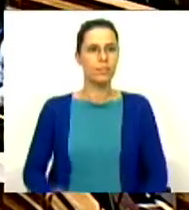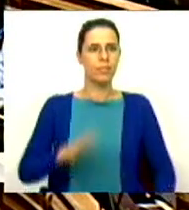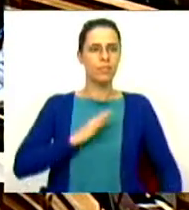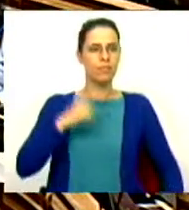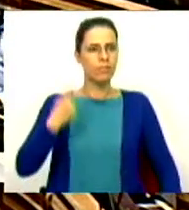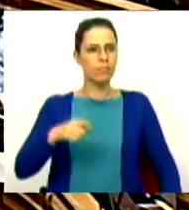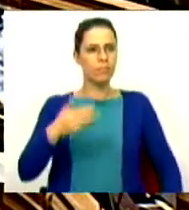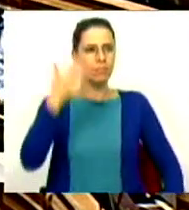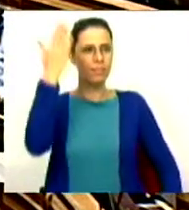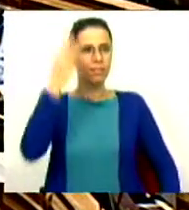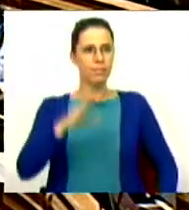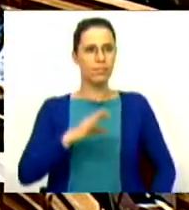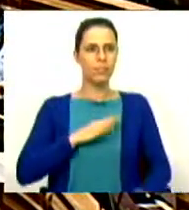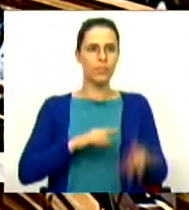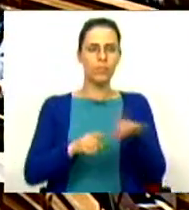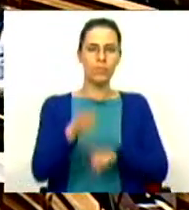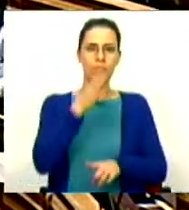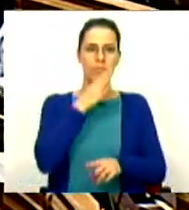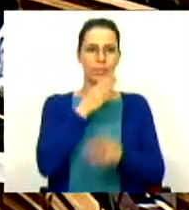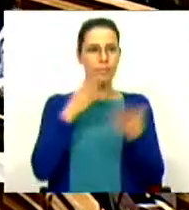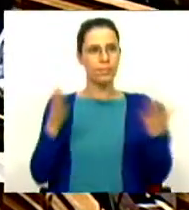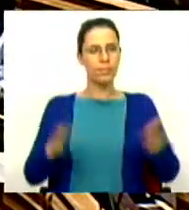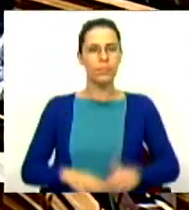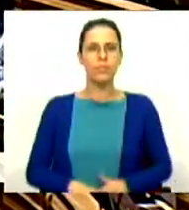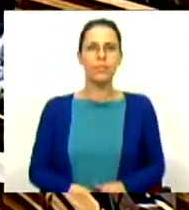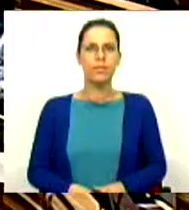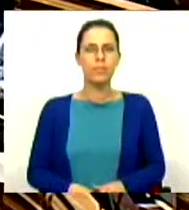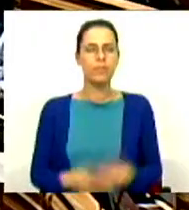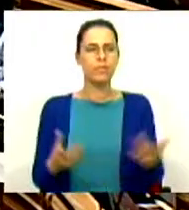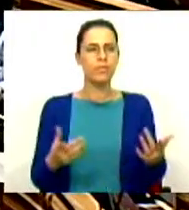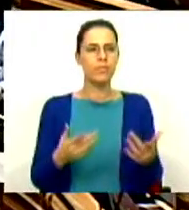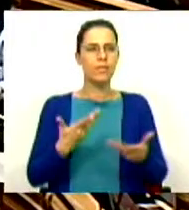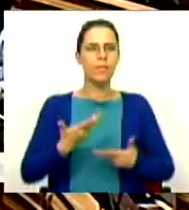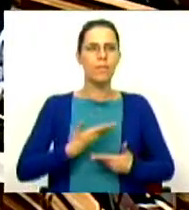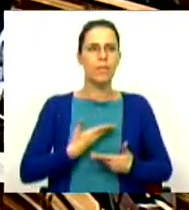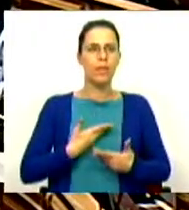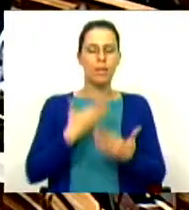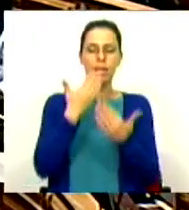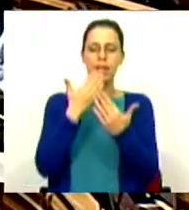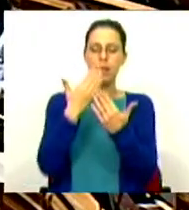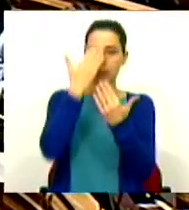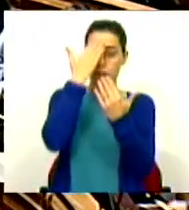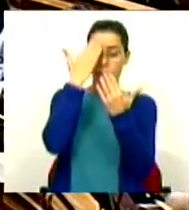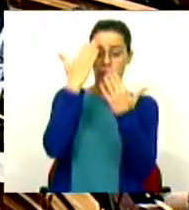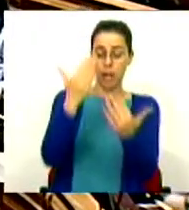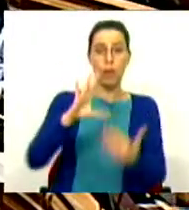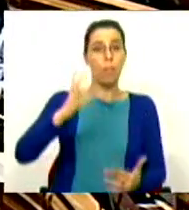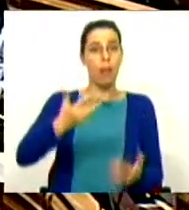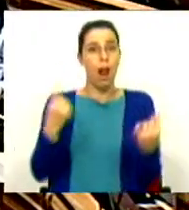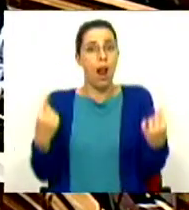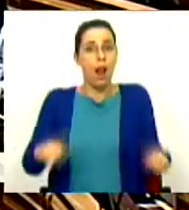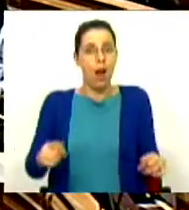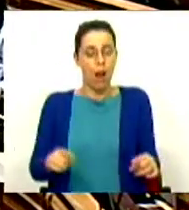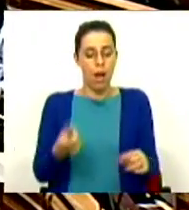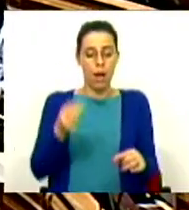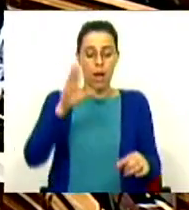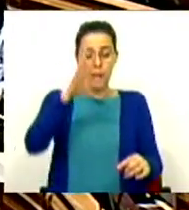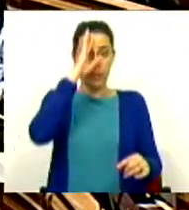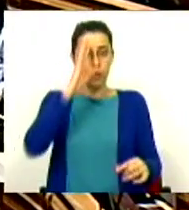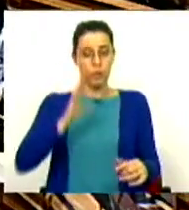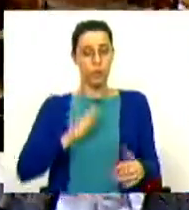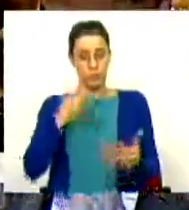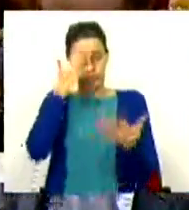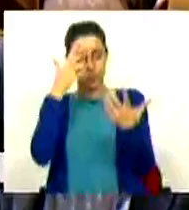Sr. Presidente, Srs. Deputados, a dívida de gratidão que o país tem para com os